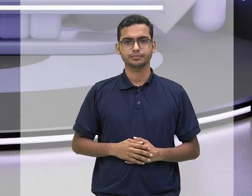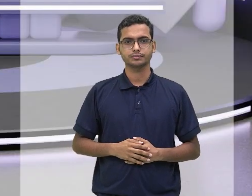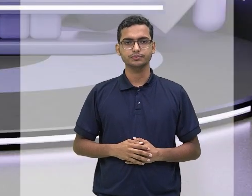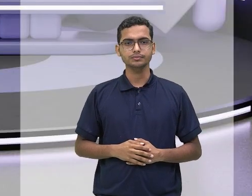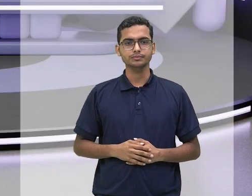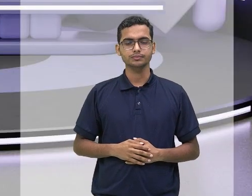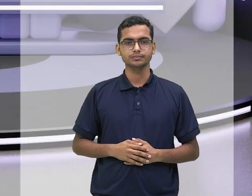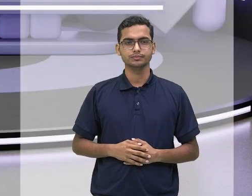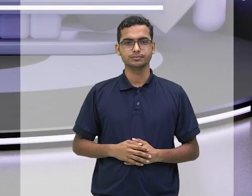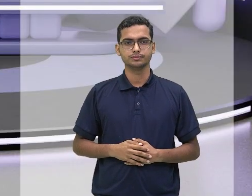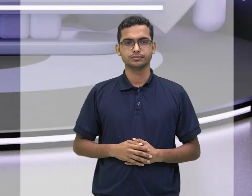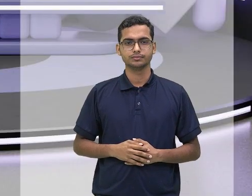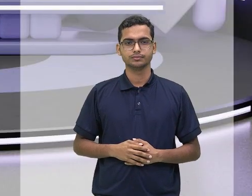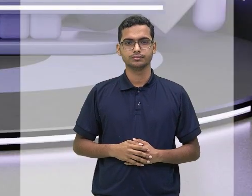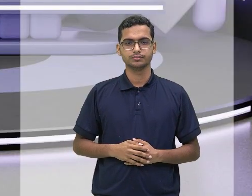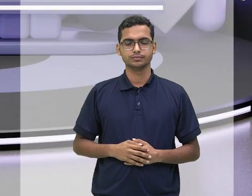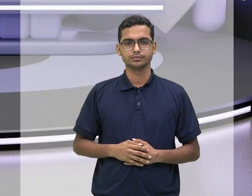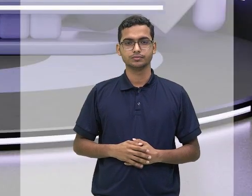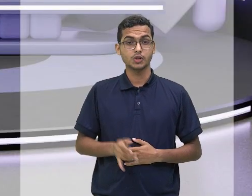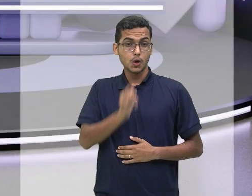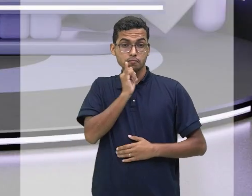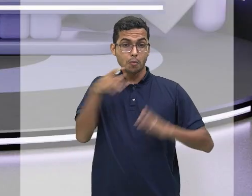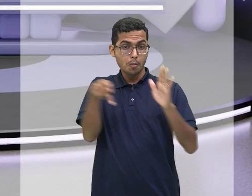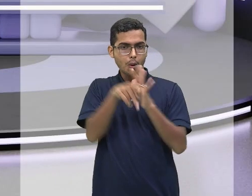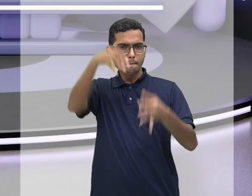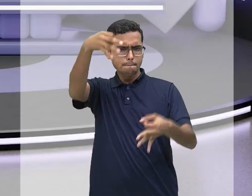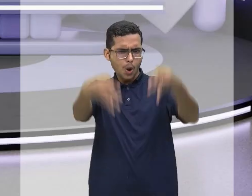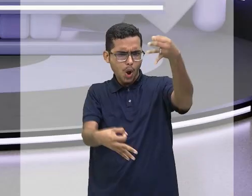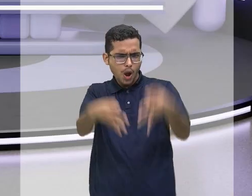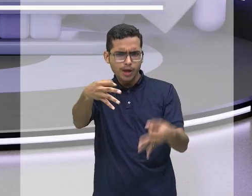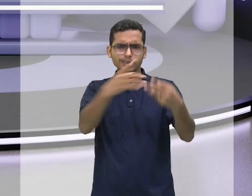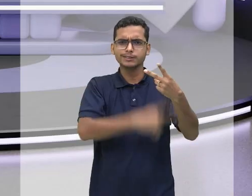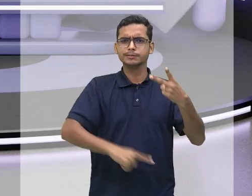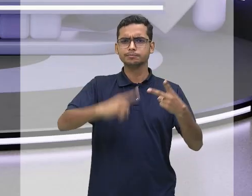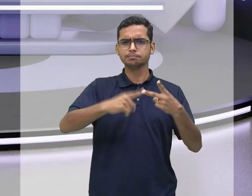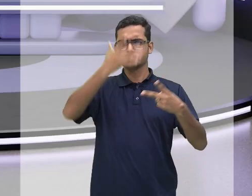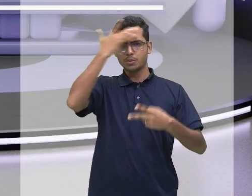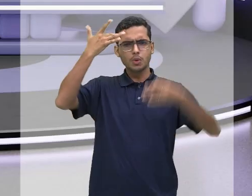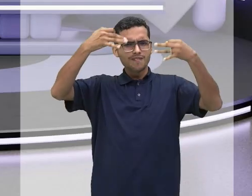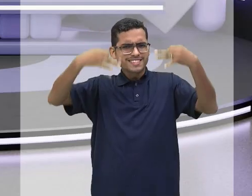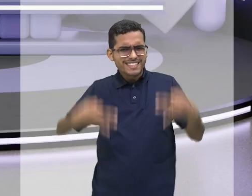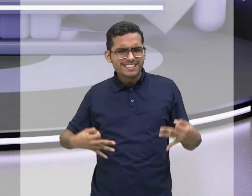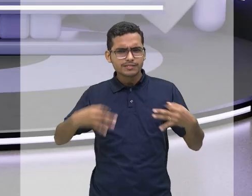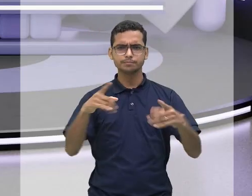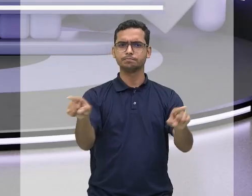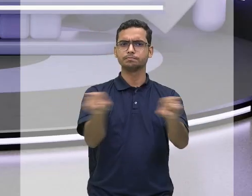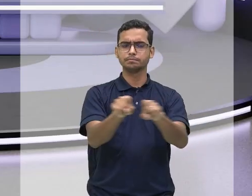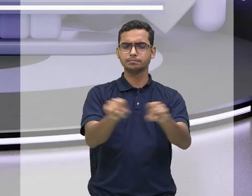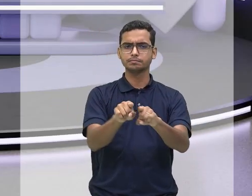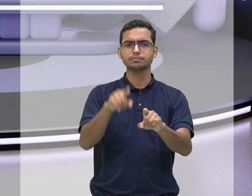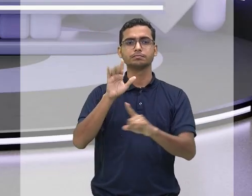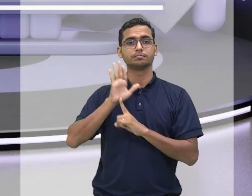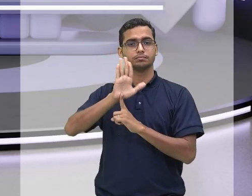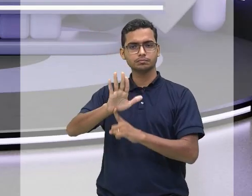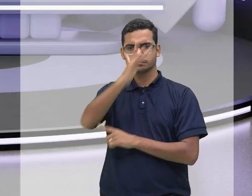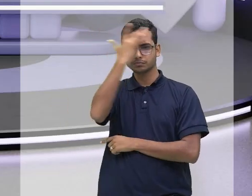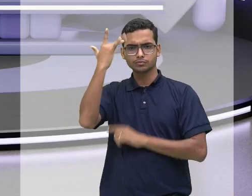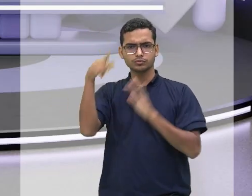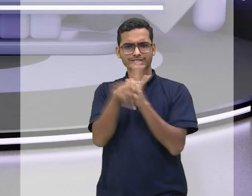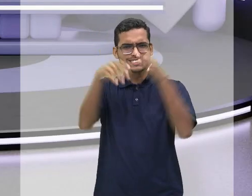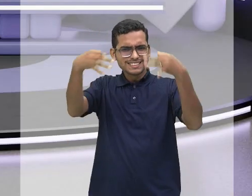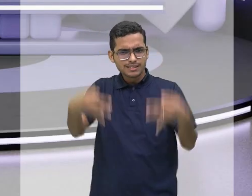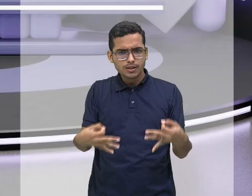Para pensar no valor da justiça. Ser justo, na verdade, ser uma presença justa na vida